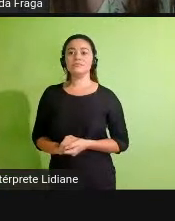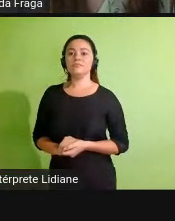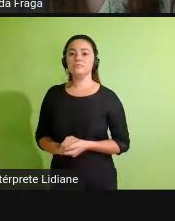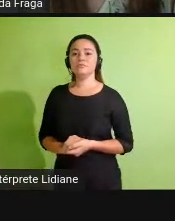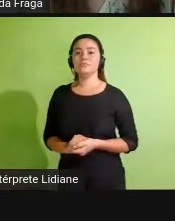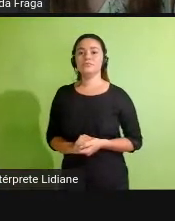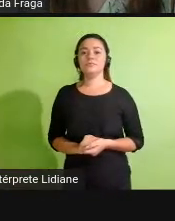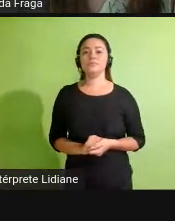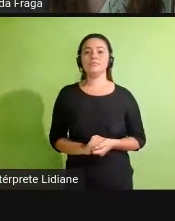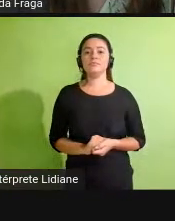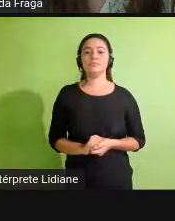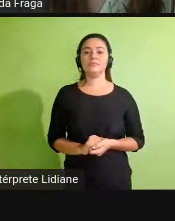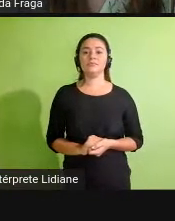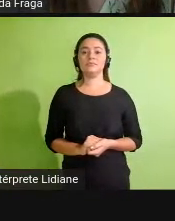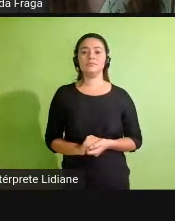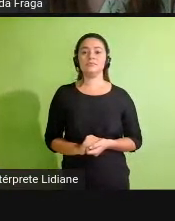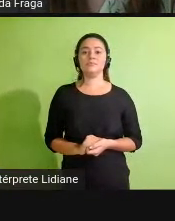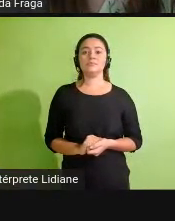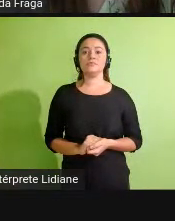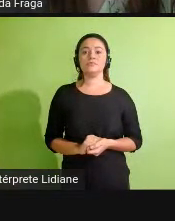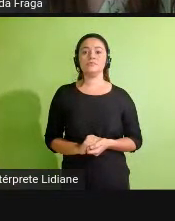Só aceitar.